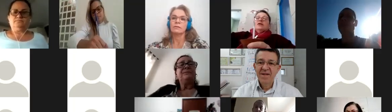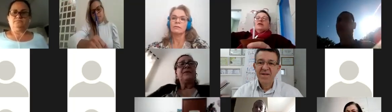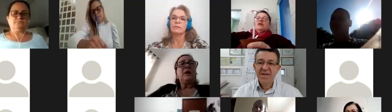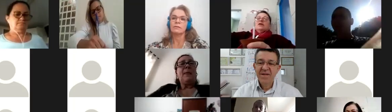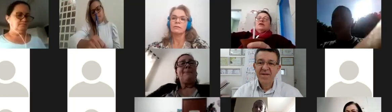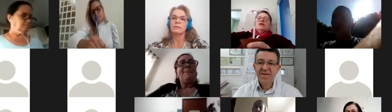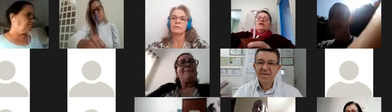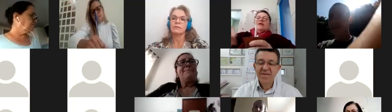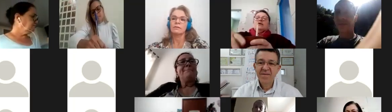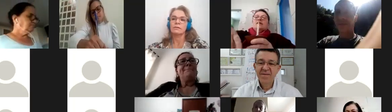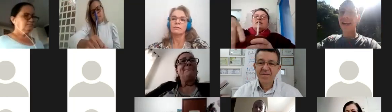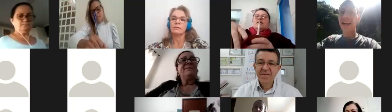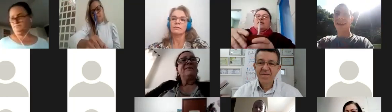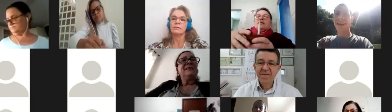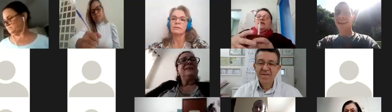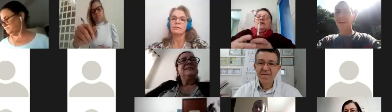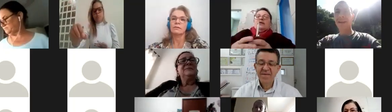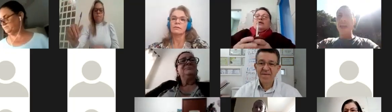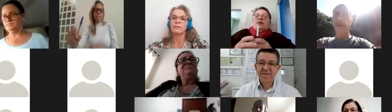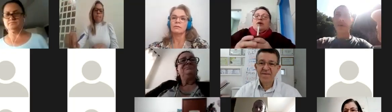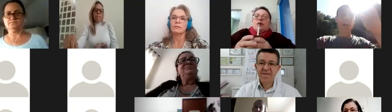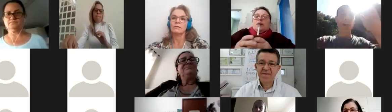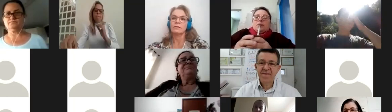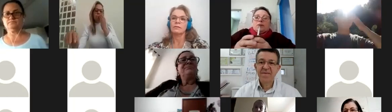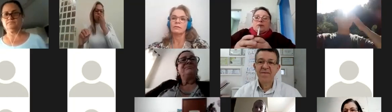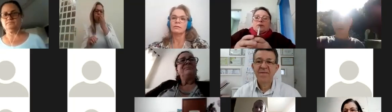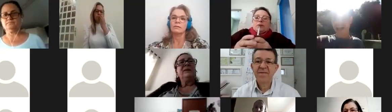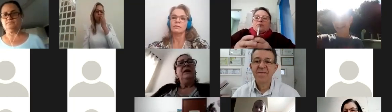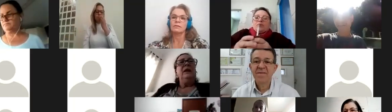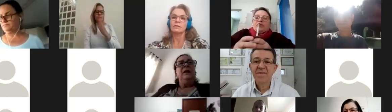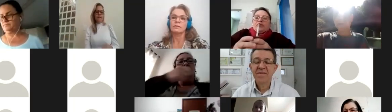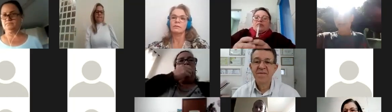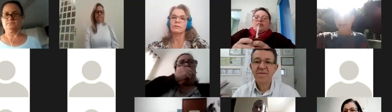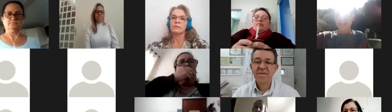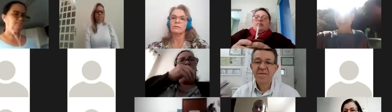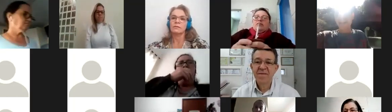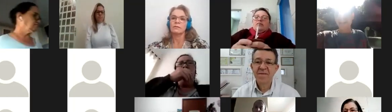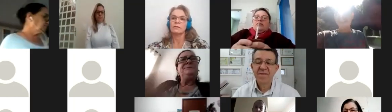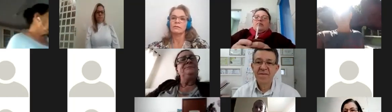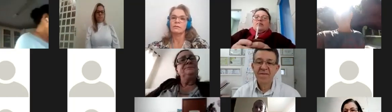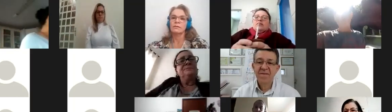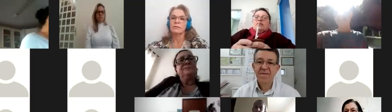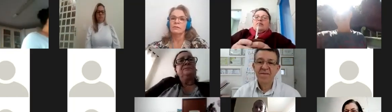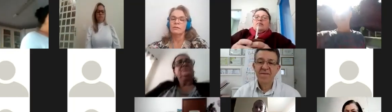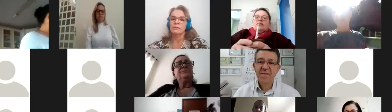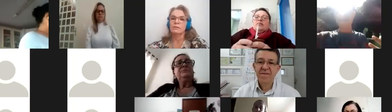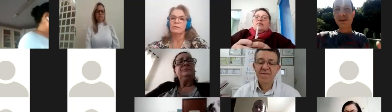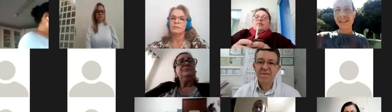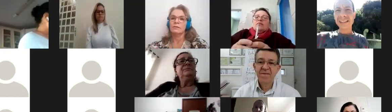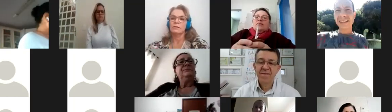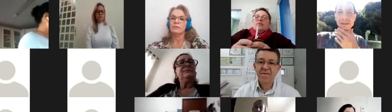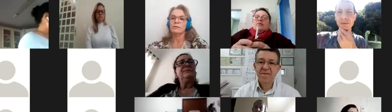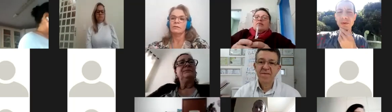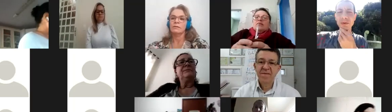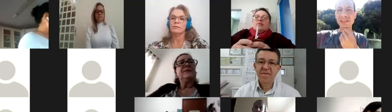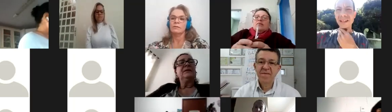Então, é porque no meu caso, Eu sempre fiz